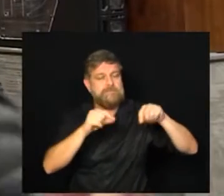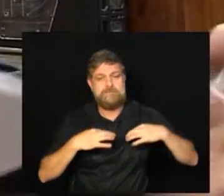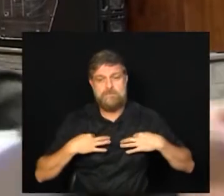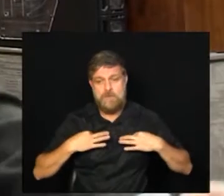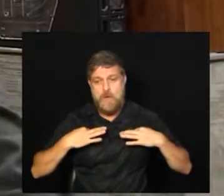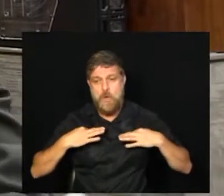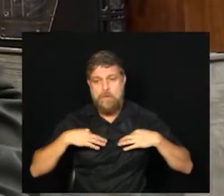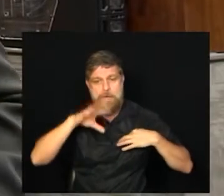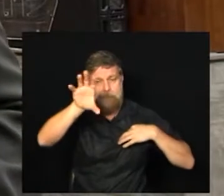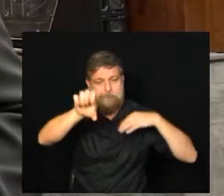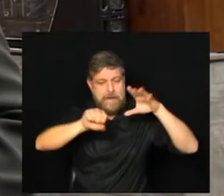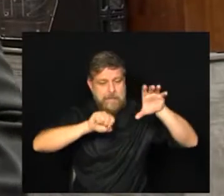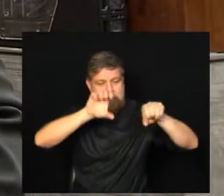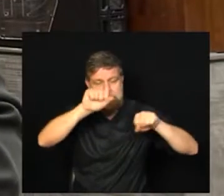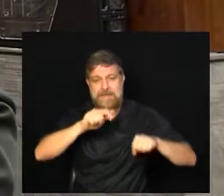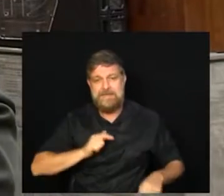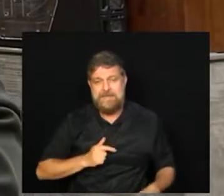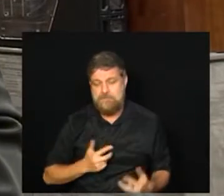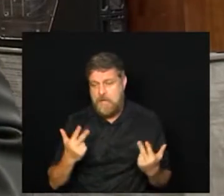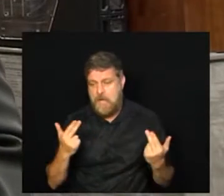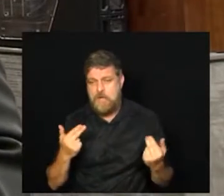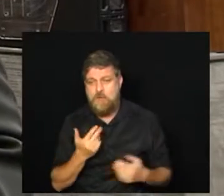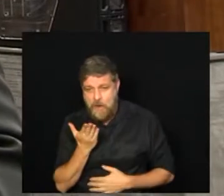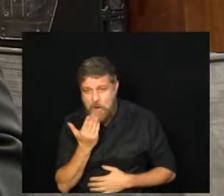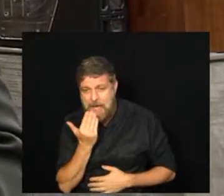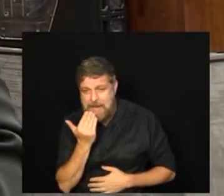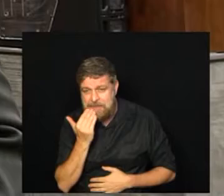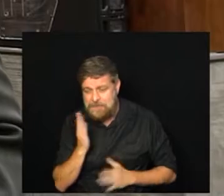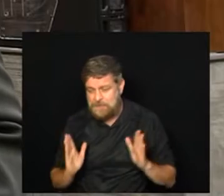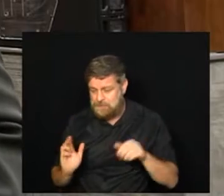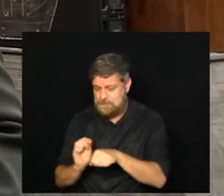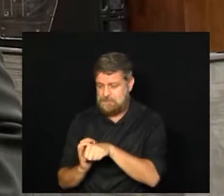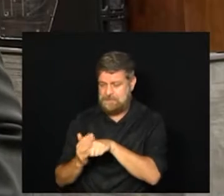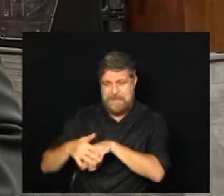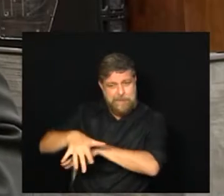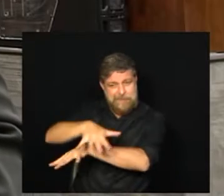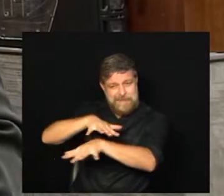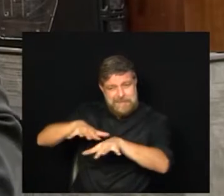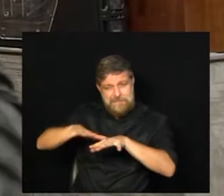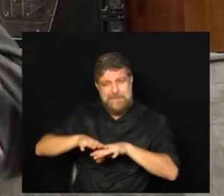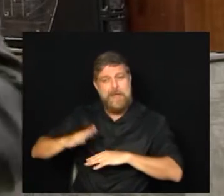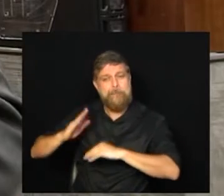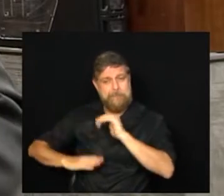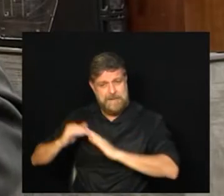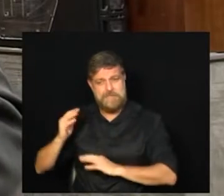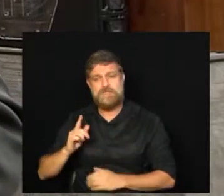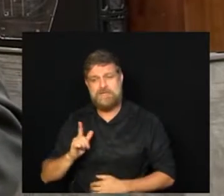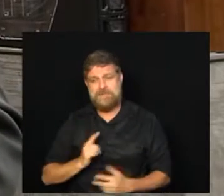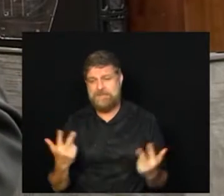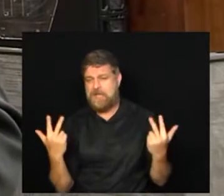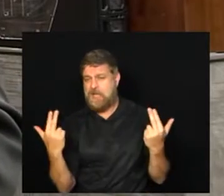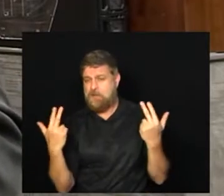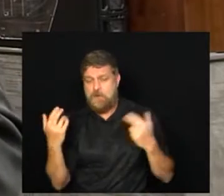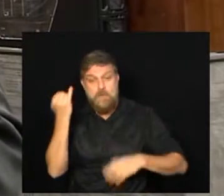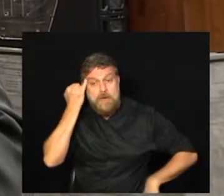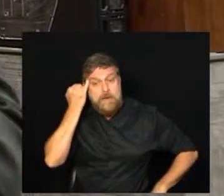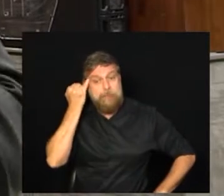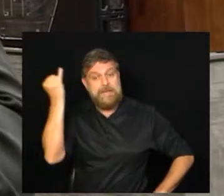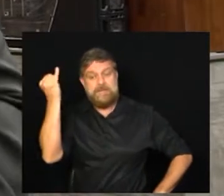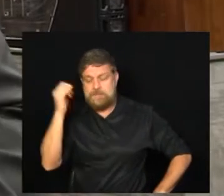através dos alimentos em plena pandemia. Tivemos aí algumas iniciativas e uma